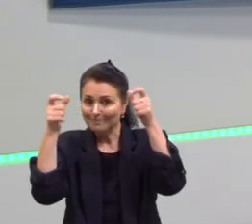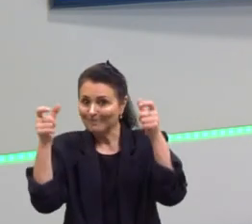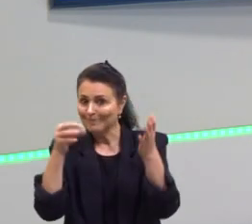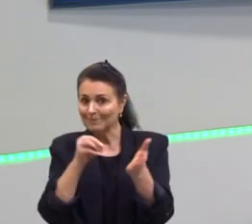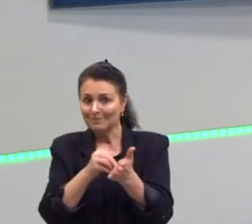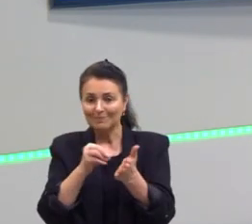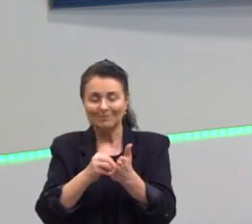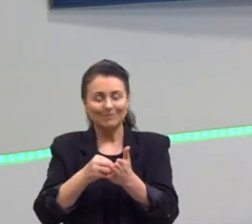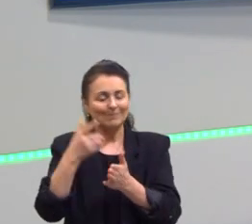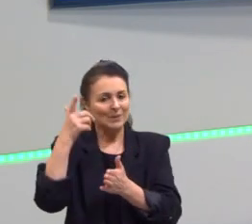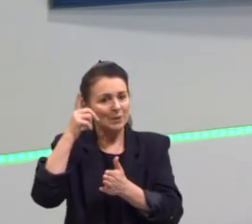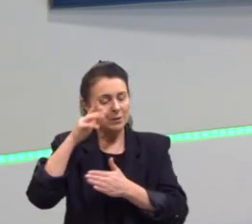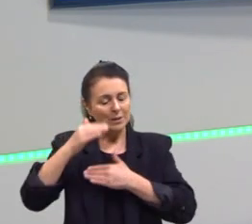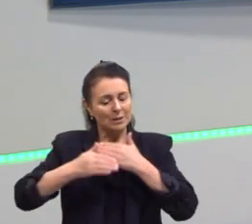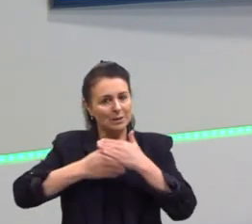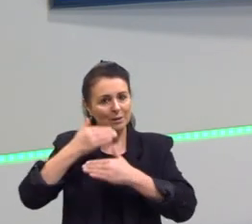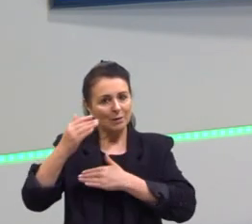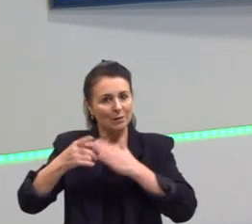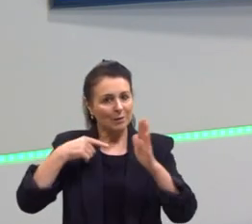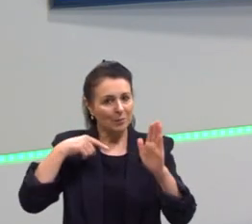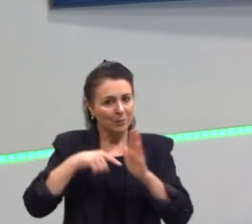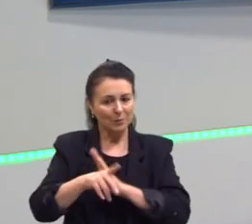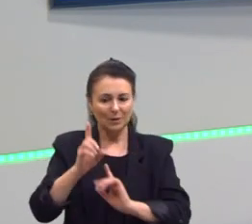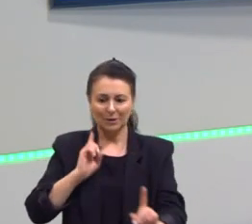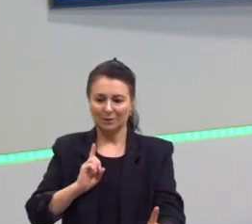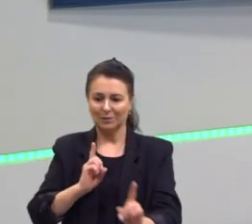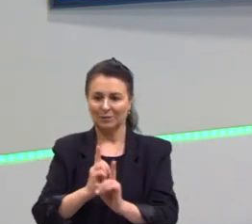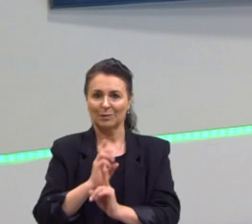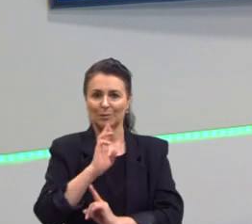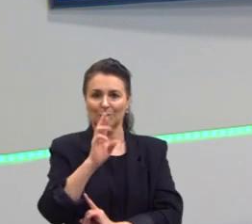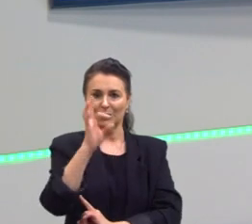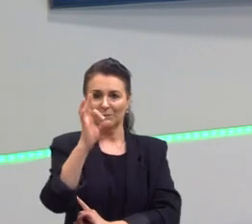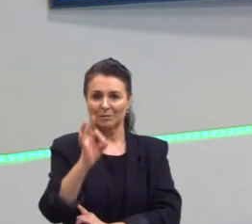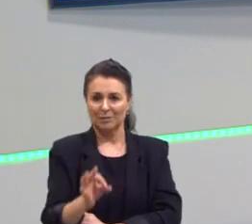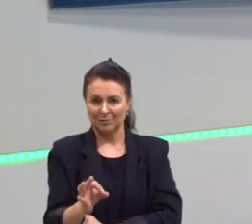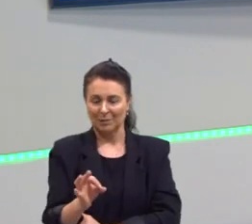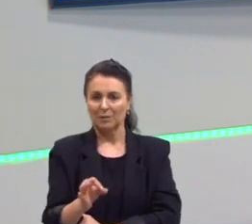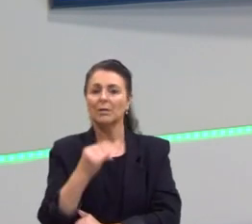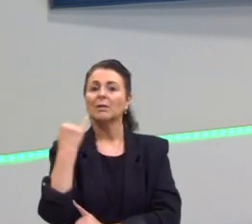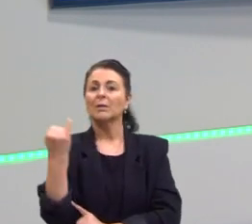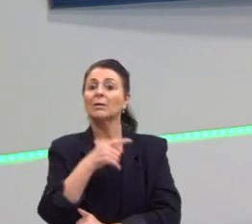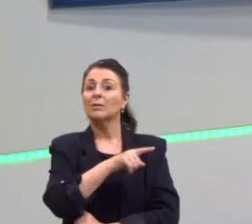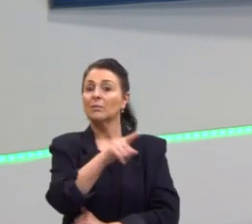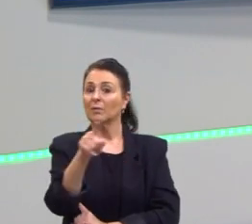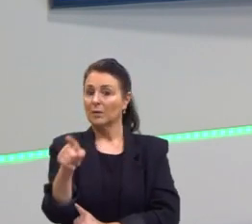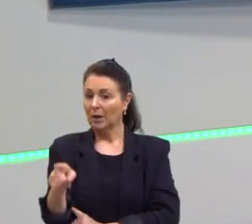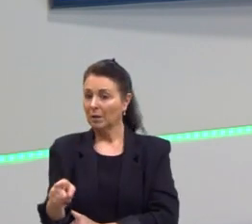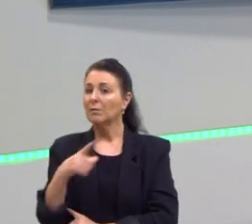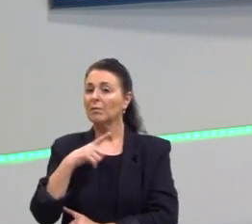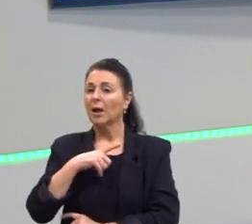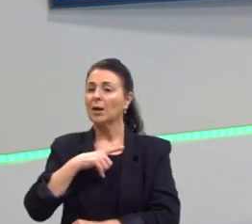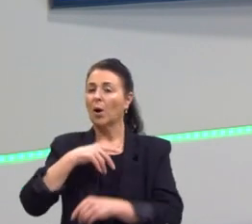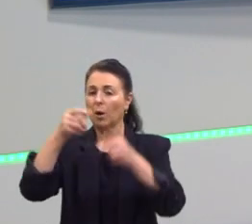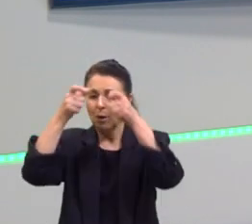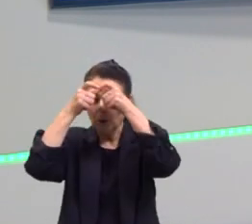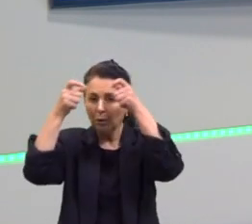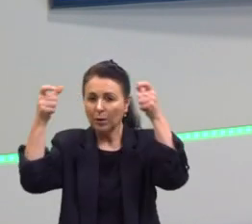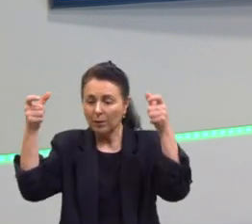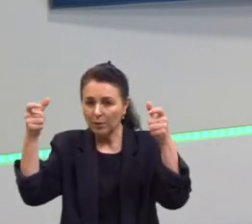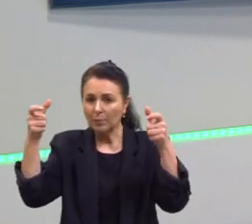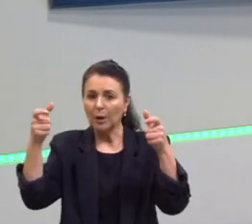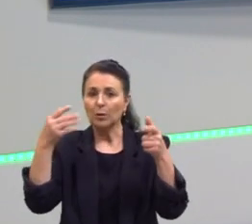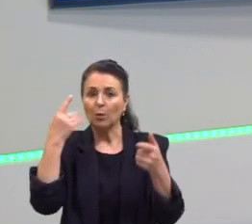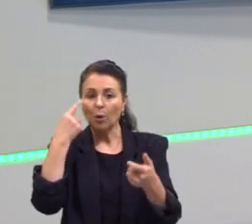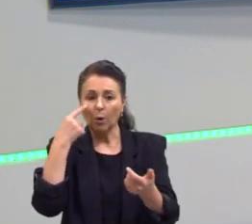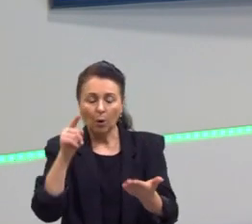desenvolver toda a questão e chegar na alternativa correta então é importante que vocês tenham conhecimento revista